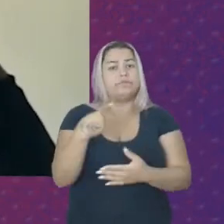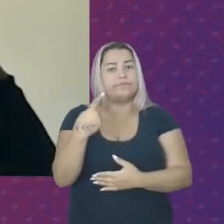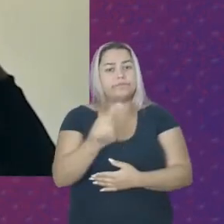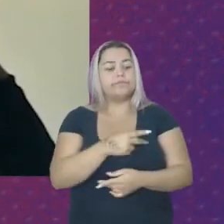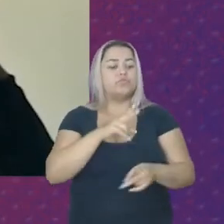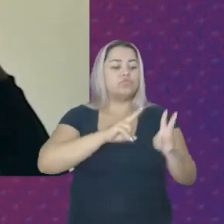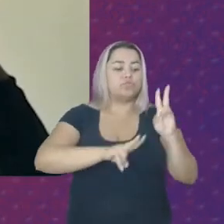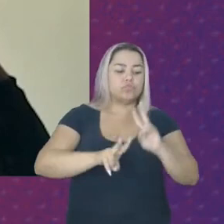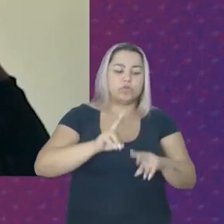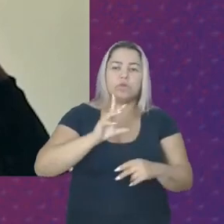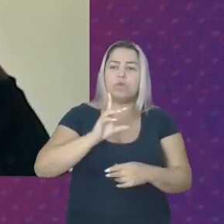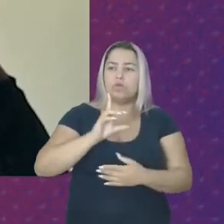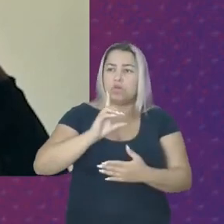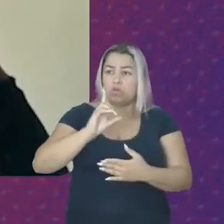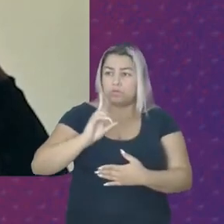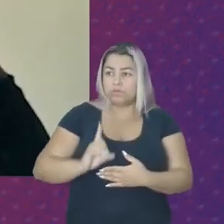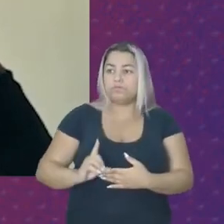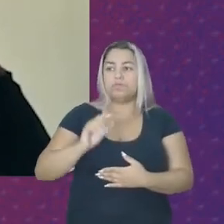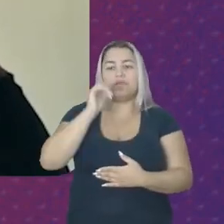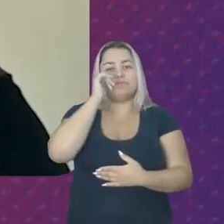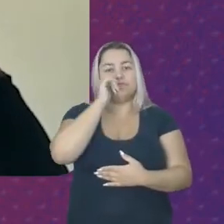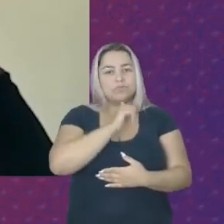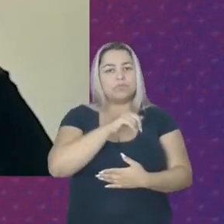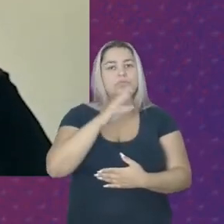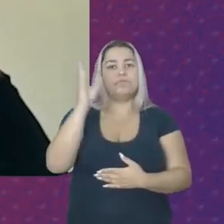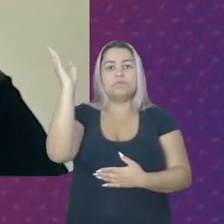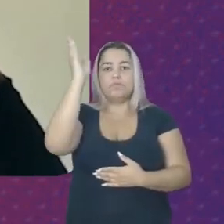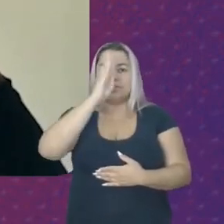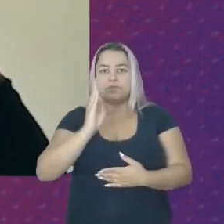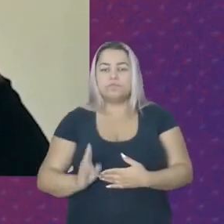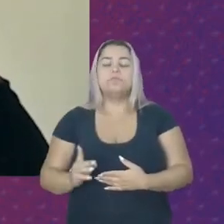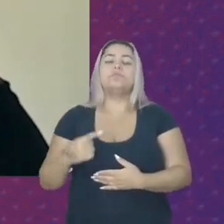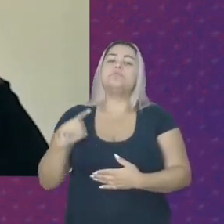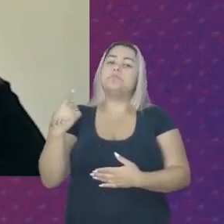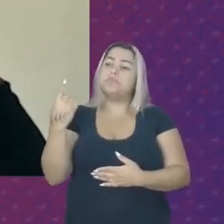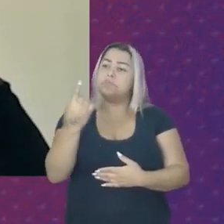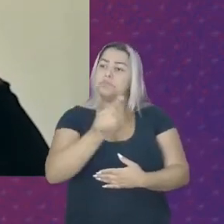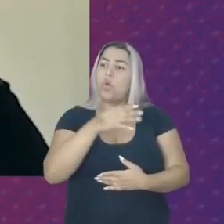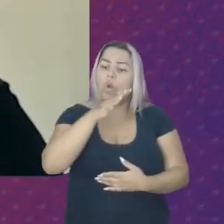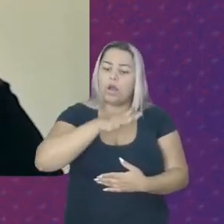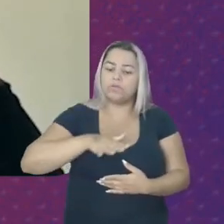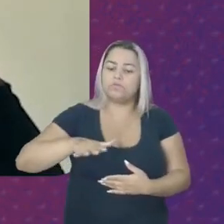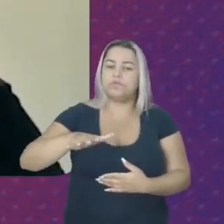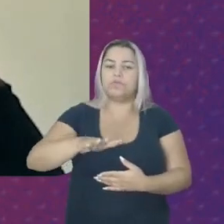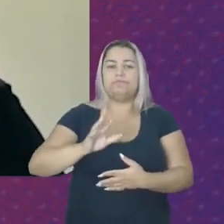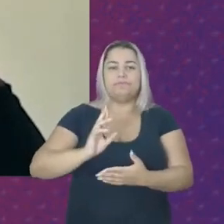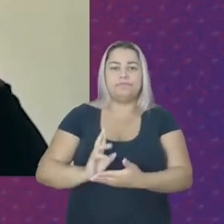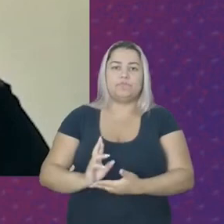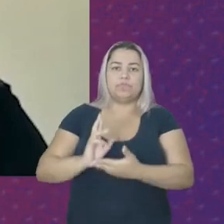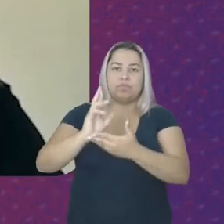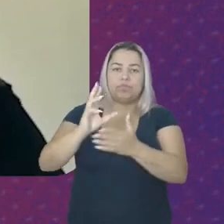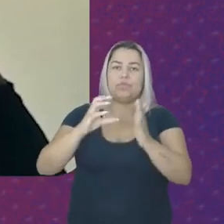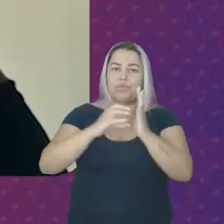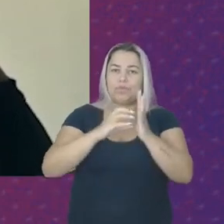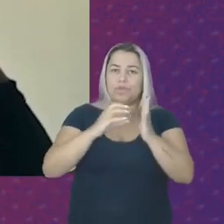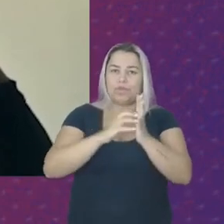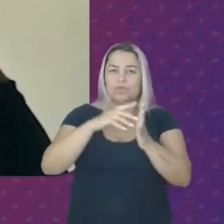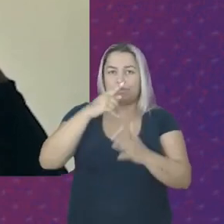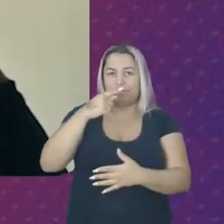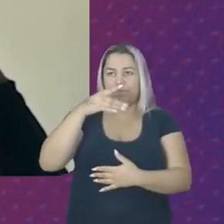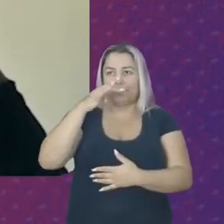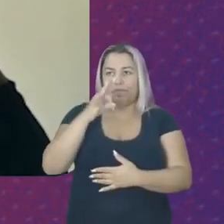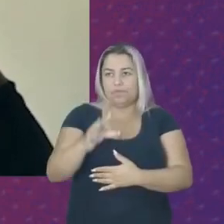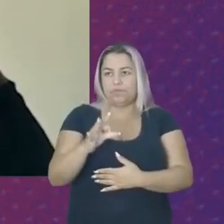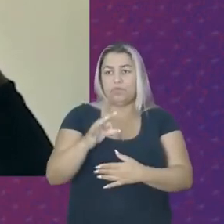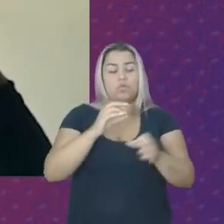no direito das mulheres brasileiras, sabendo que nós também representamos o Partido dos Trabalhadores e das Trabalhadoras em tudo o que